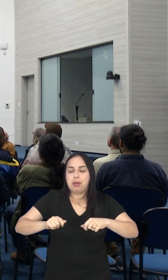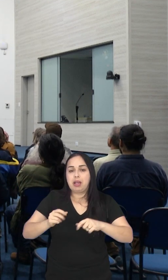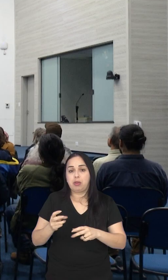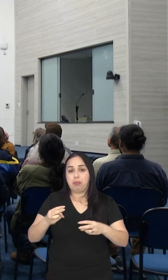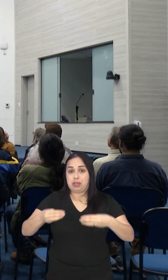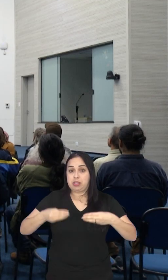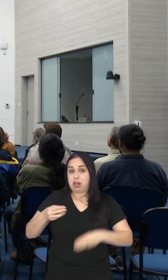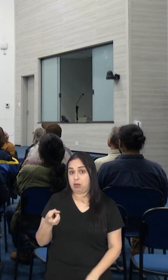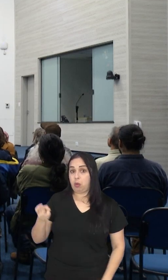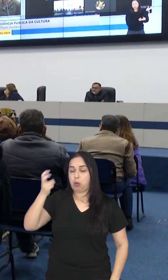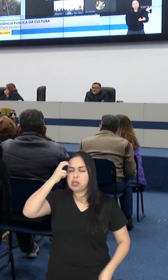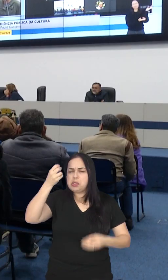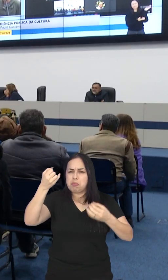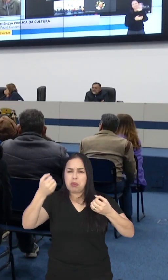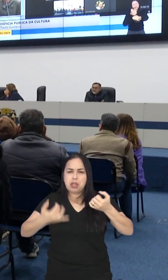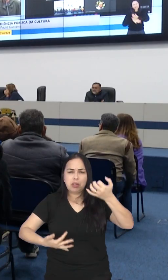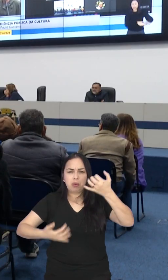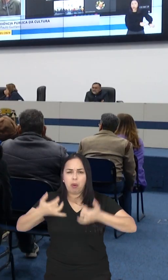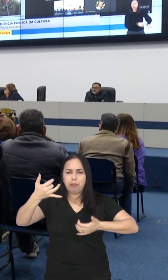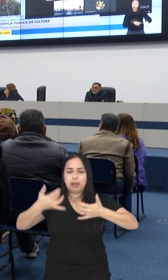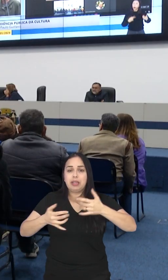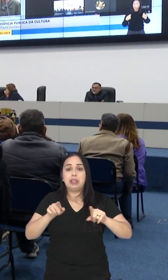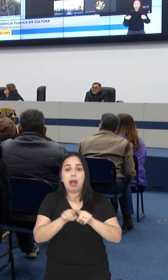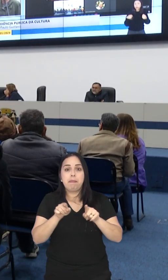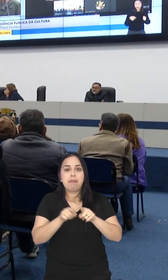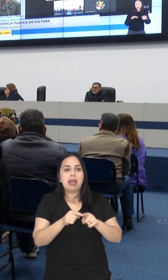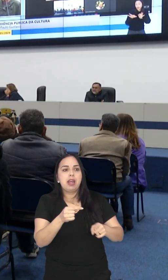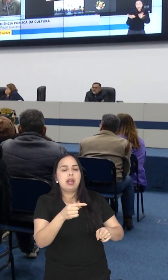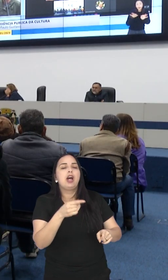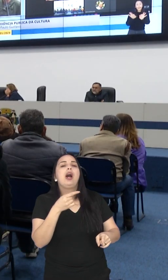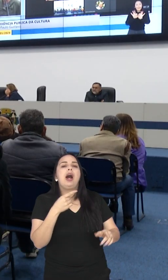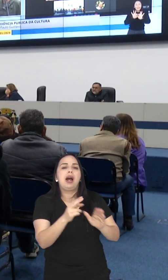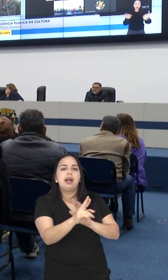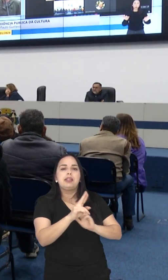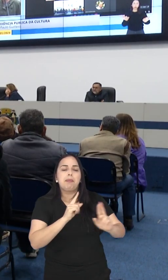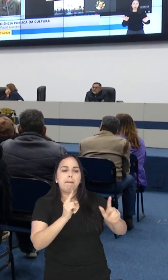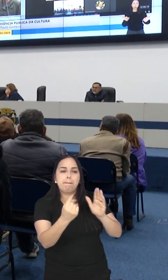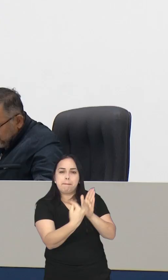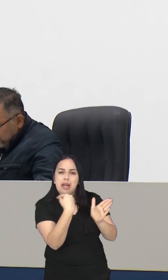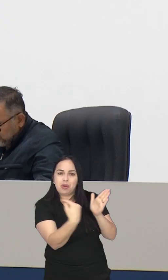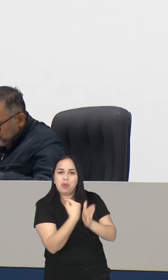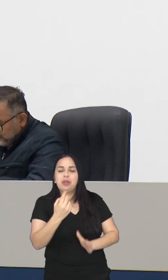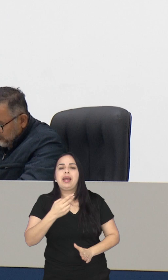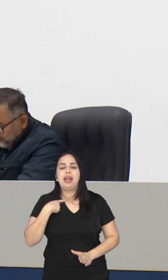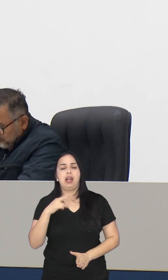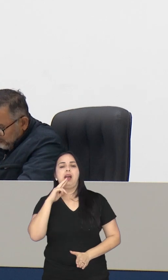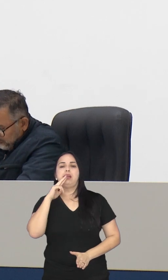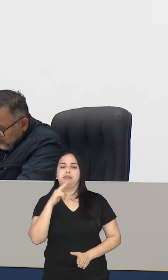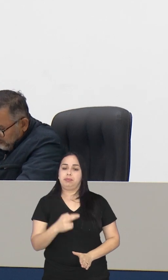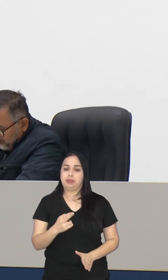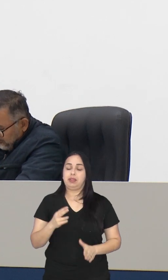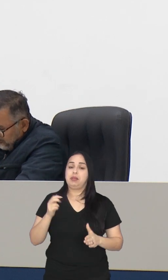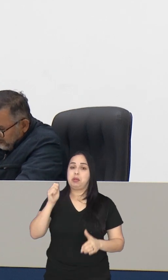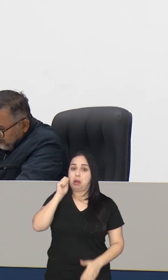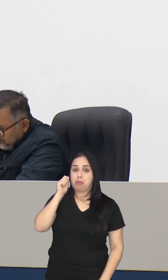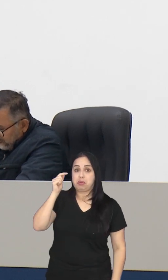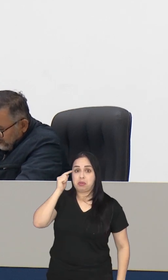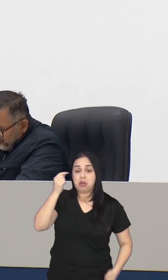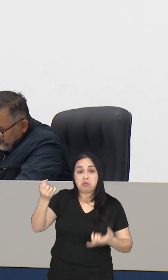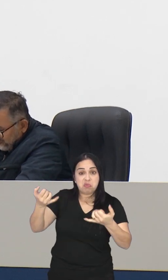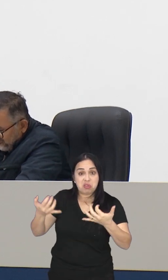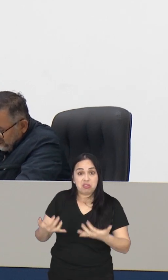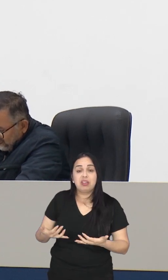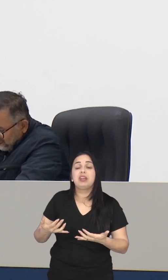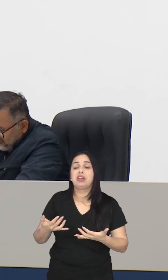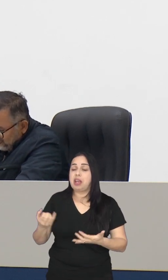do ministério da cultura que explicou e esclareceu dúvidas sobre as regras da lei para vereadora o encontro